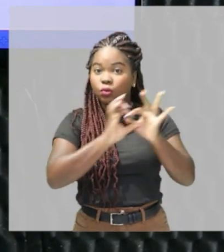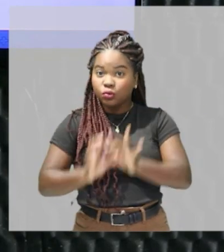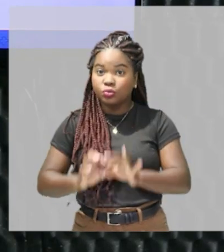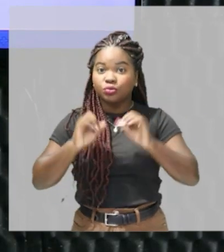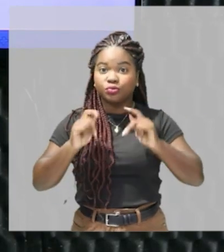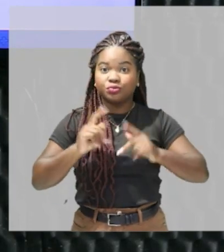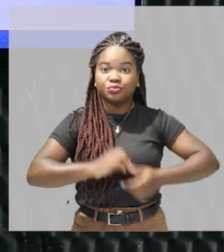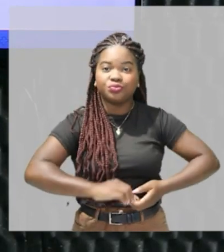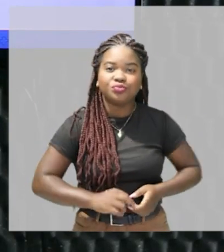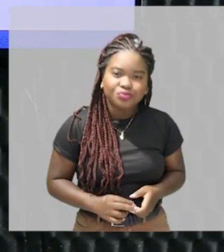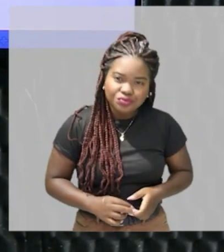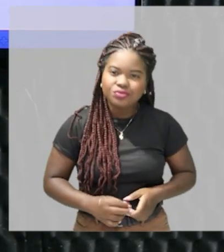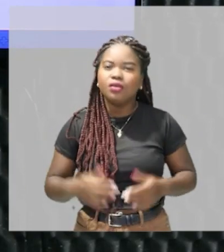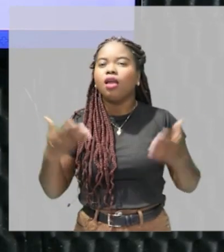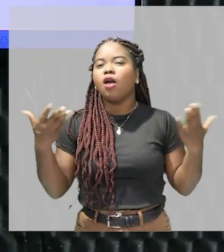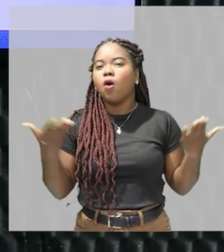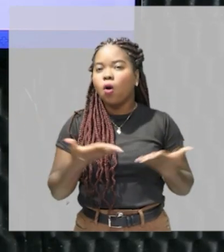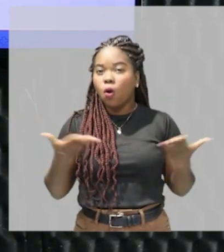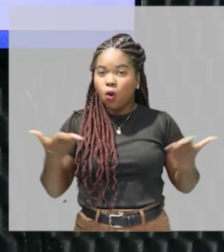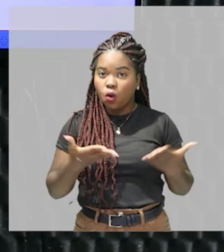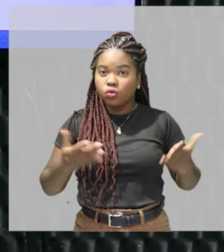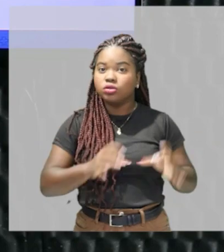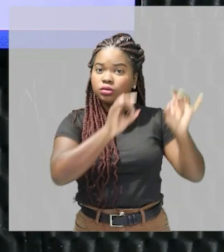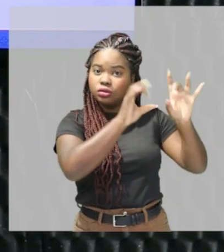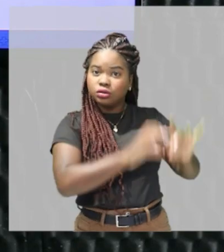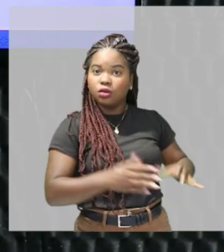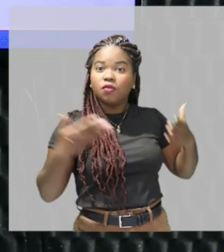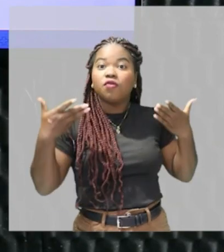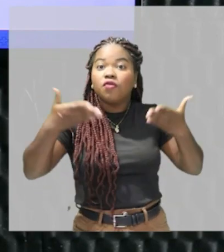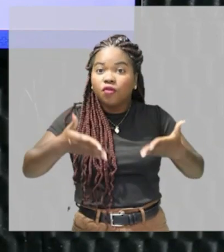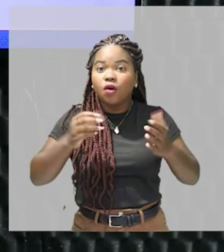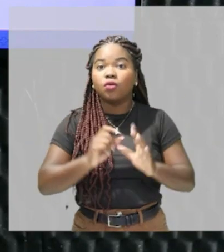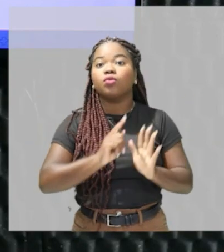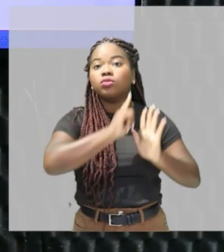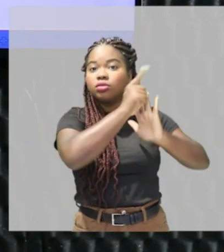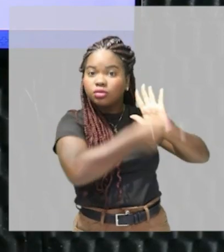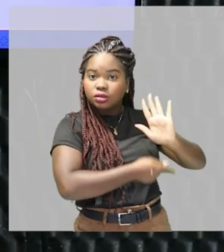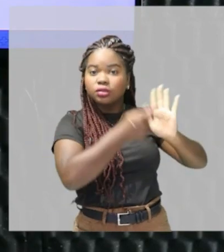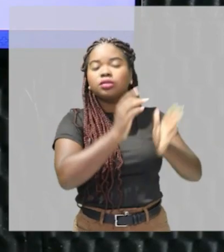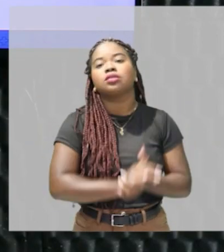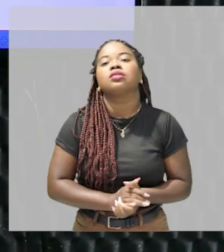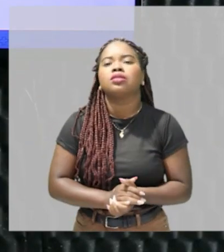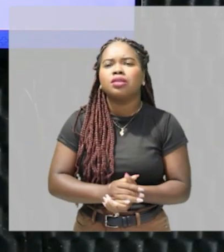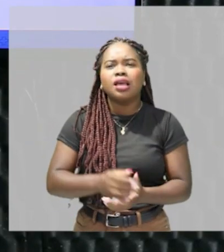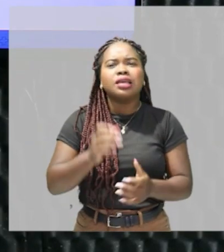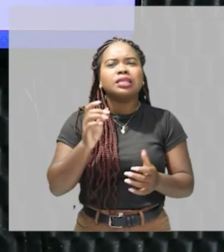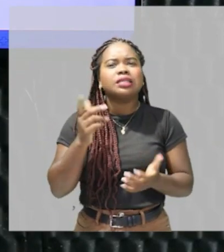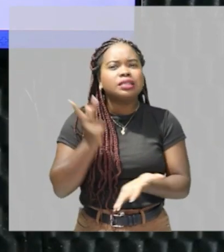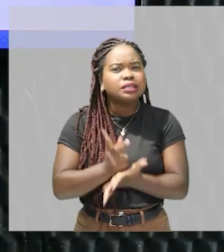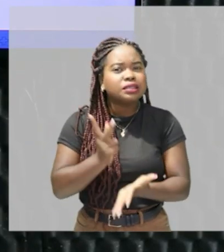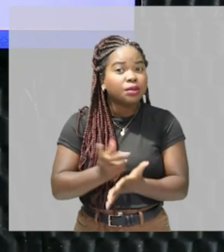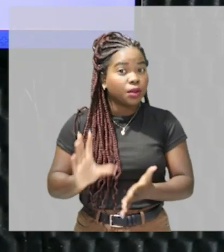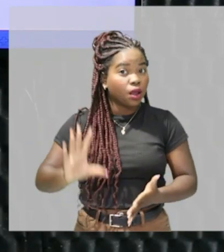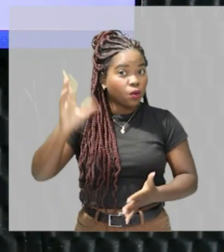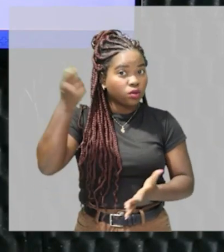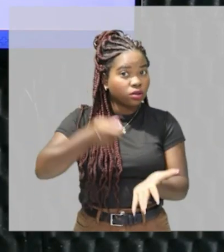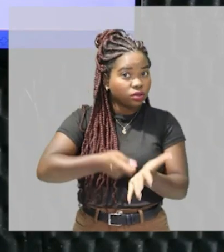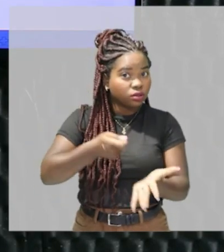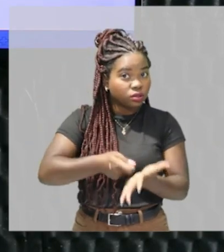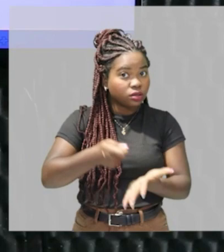inseridas. Bom, hoje nós vamos falar especificamente de um gênero textual muito frequente no Enem.